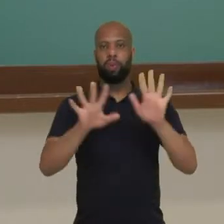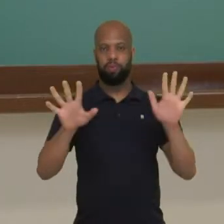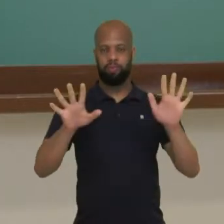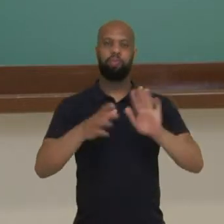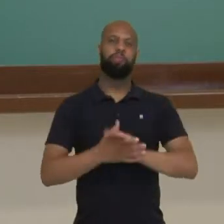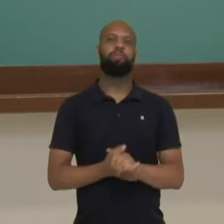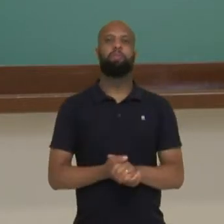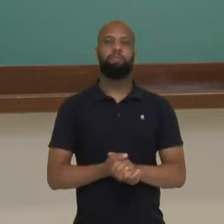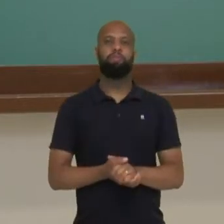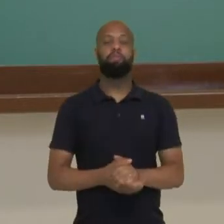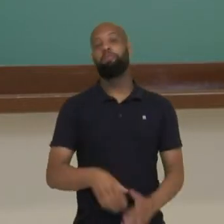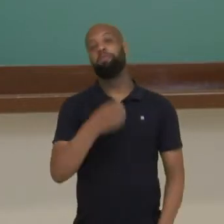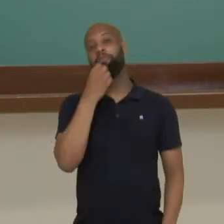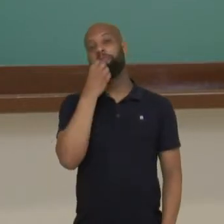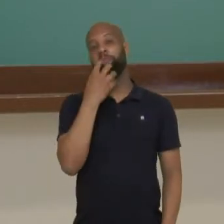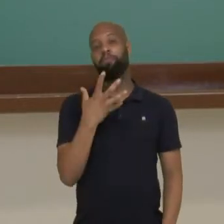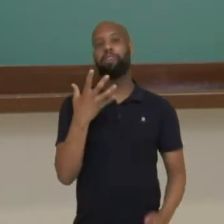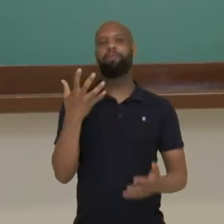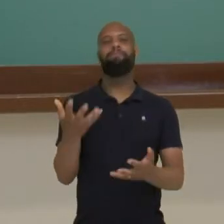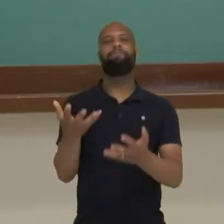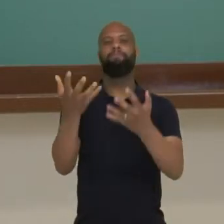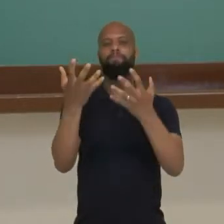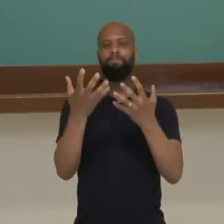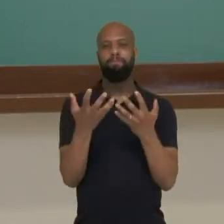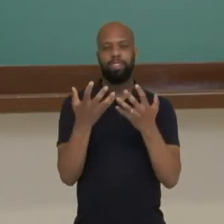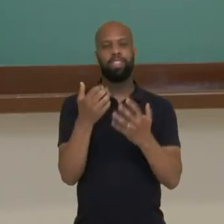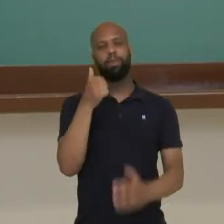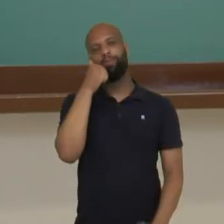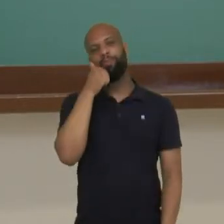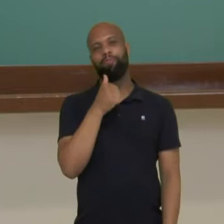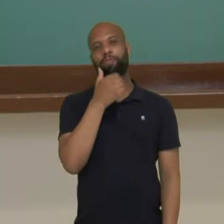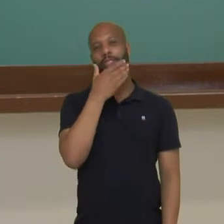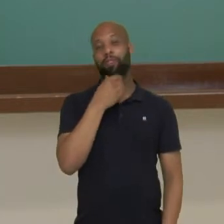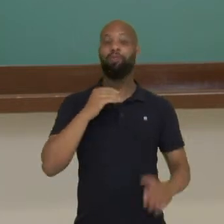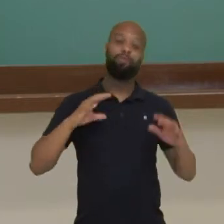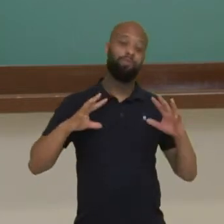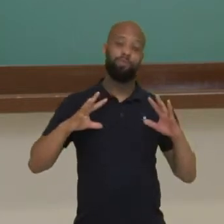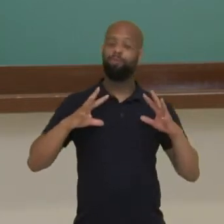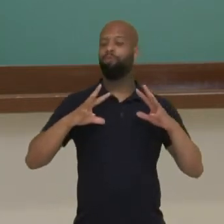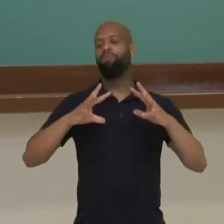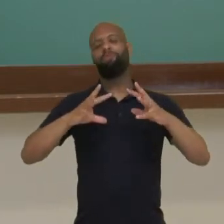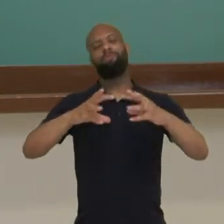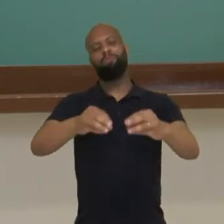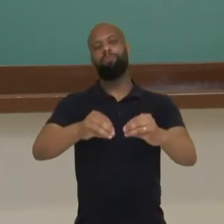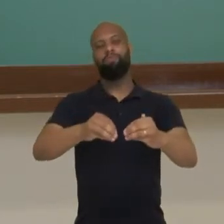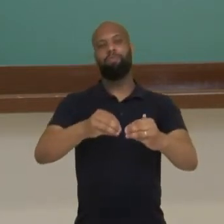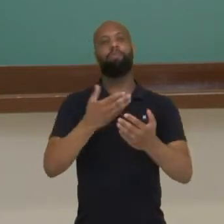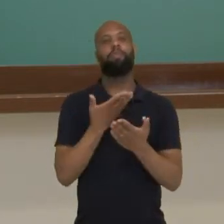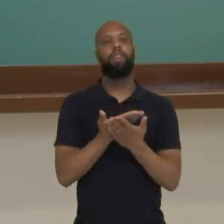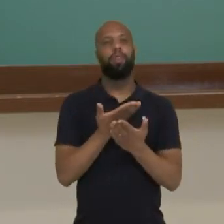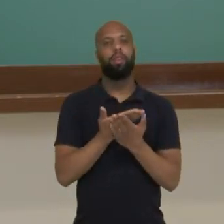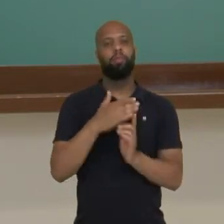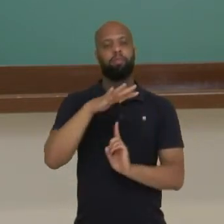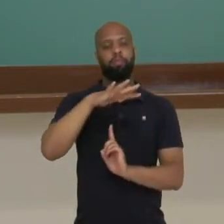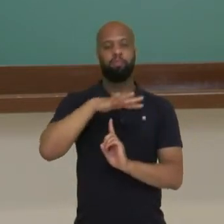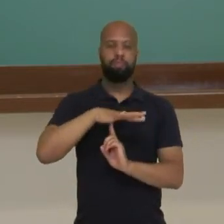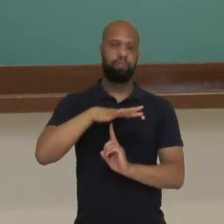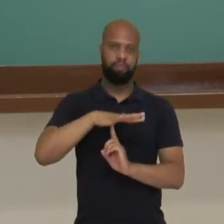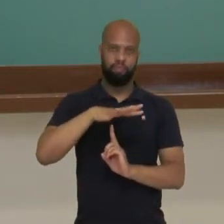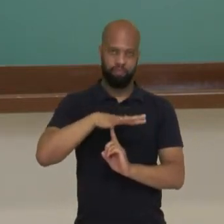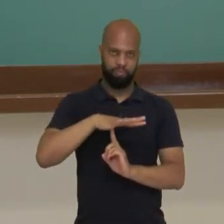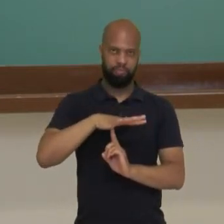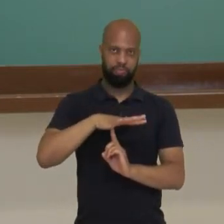Olá! Sejam todos e todas muito bem-vindos, muito bem-vindas a mais uma aula